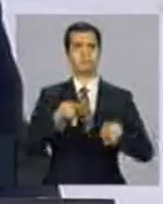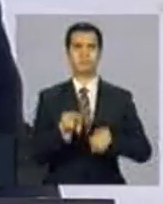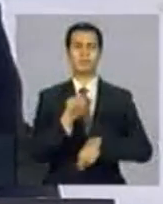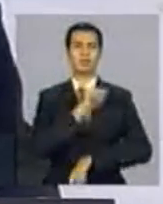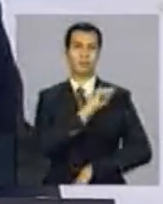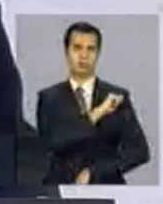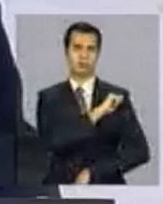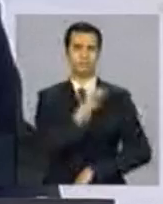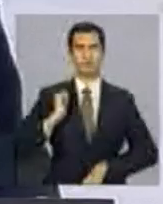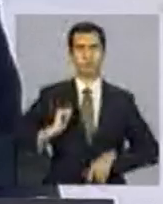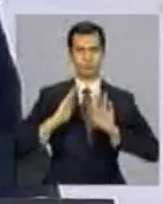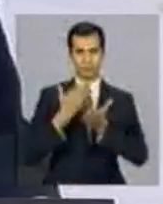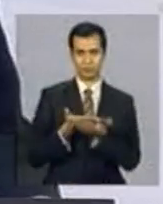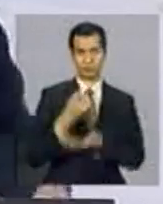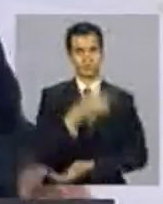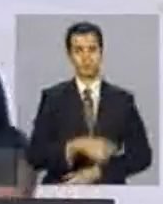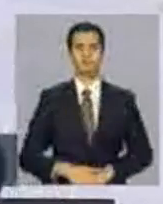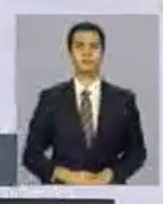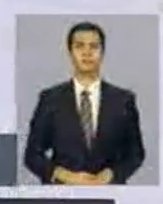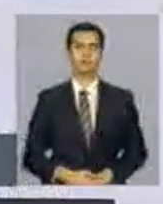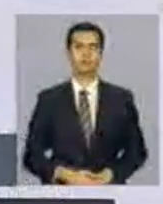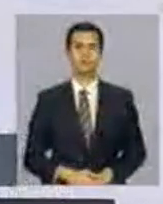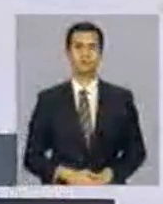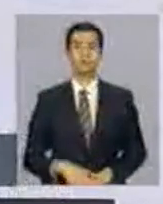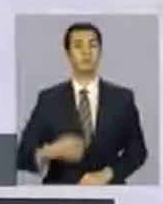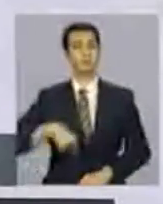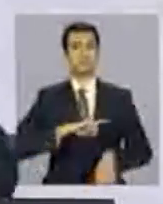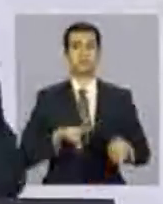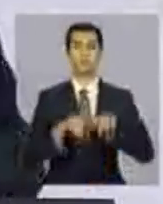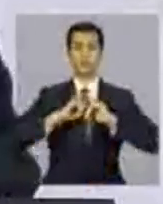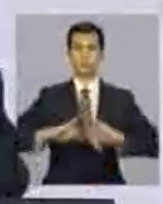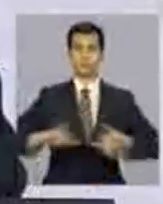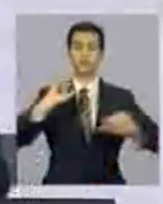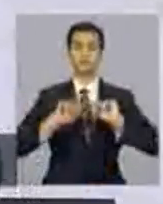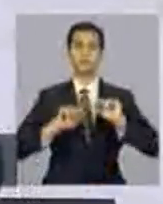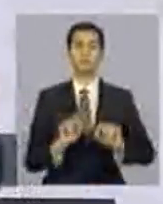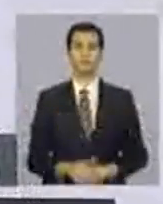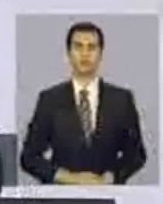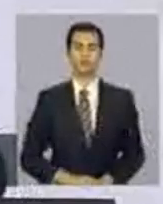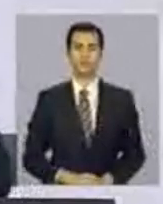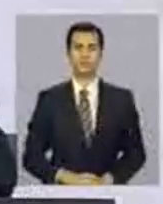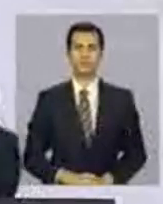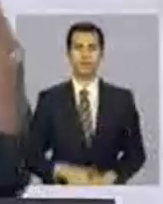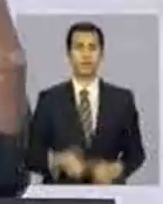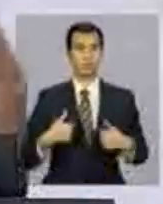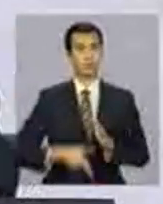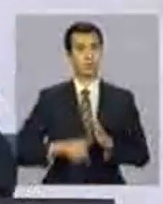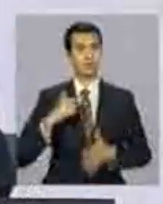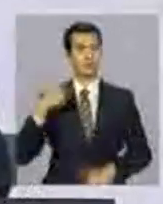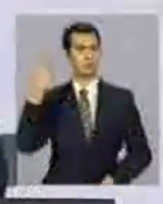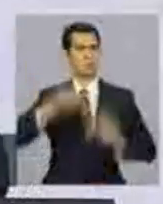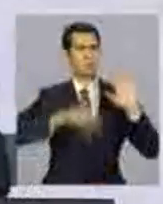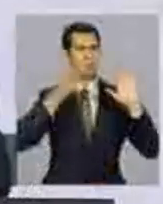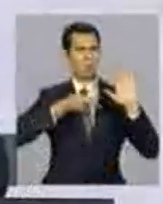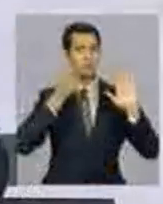Também anunciamos que nós iríamos cuidar para que, aliás, uma promessa que